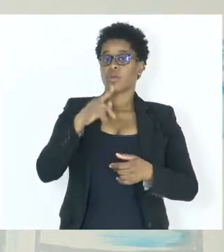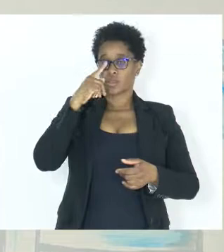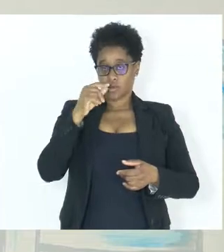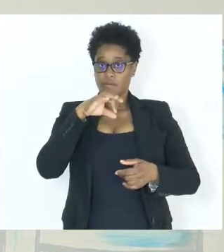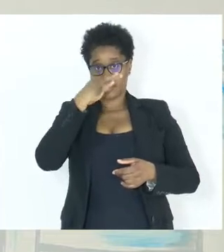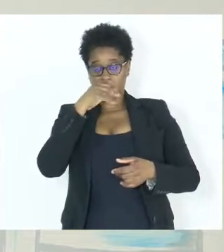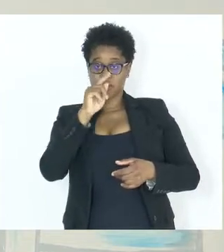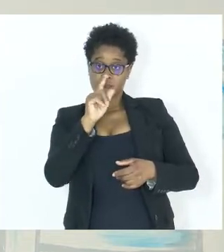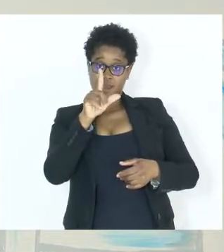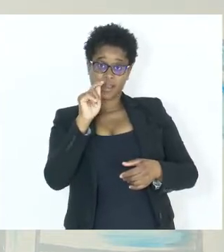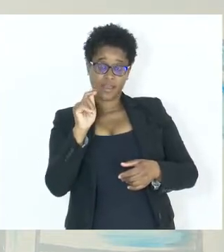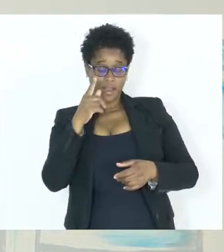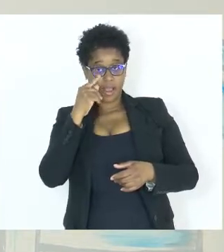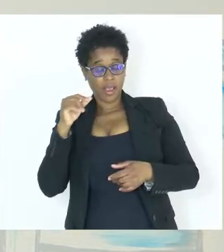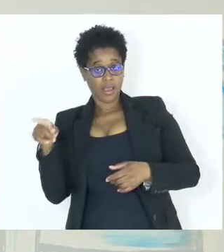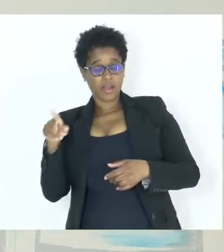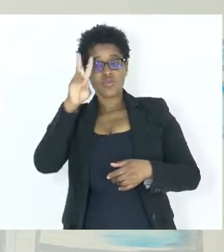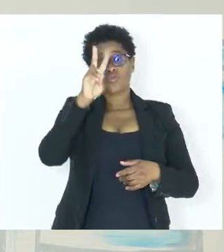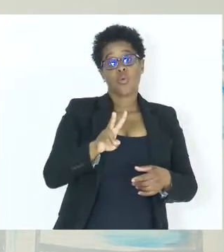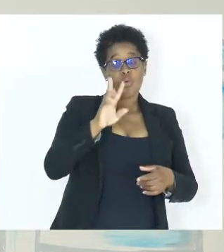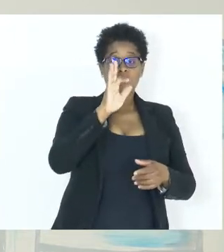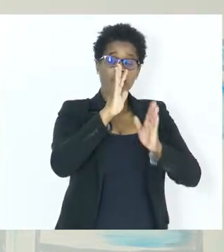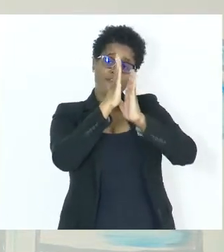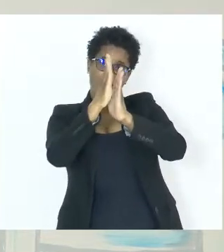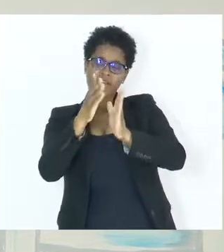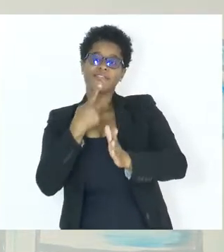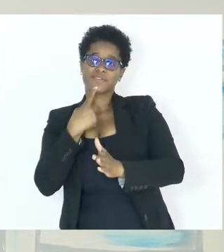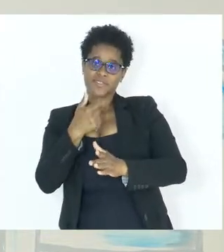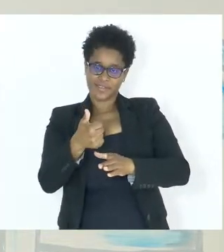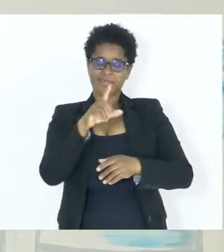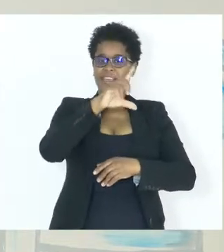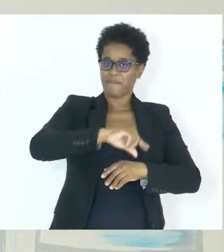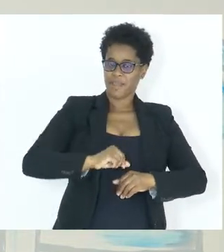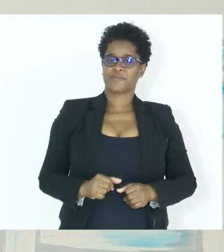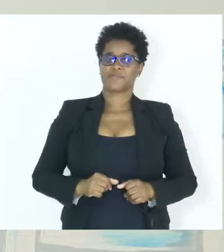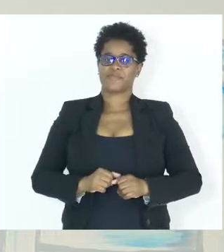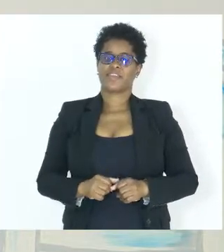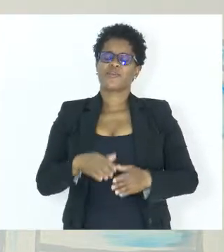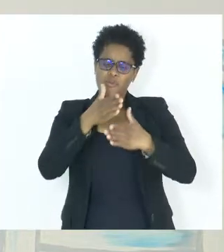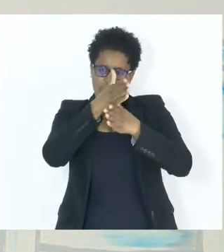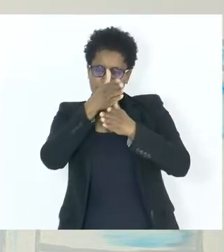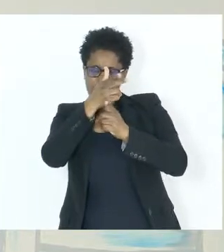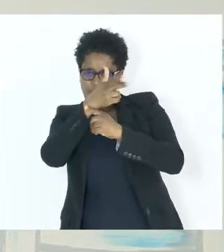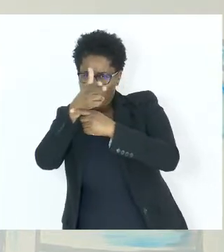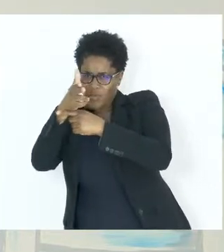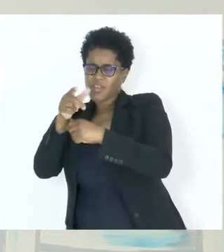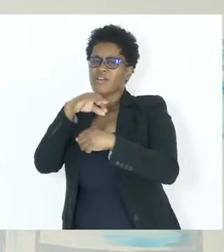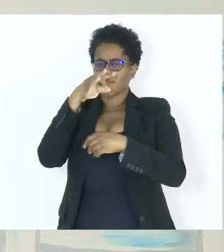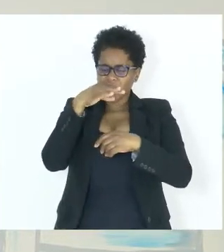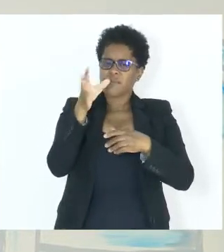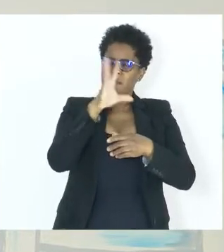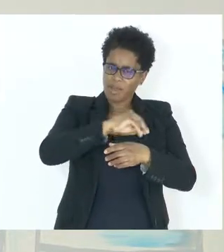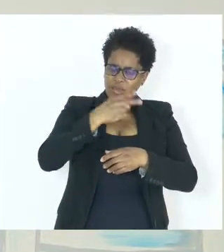ele é o segundo na fila. Entendidos? Também, no o vídeo falava mais, dava